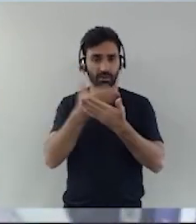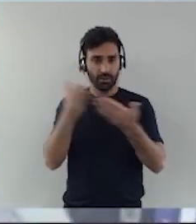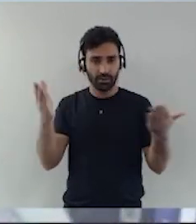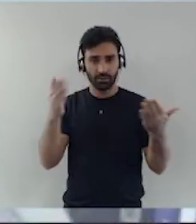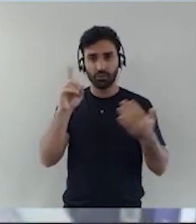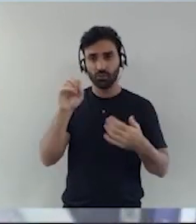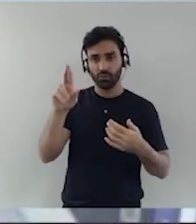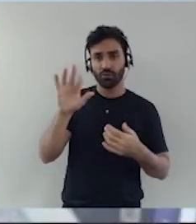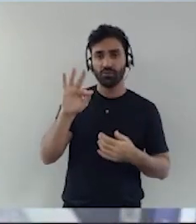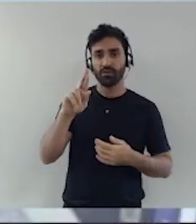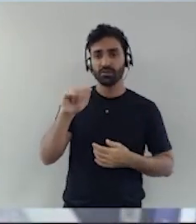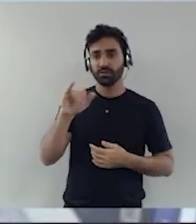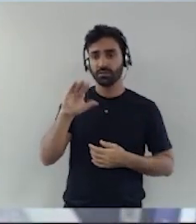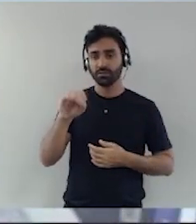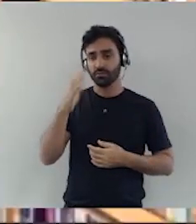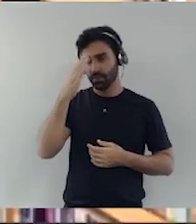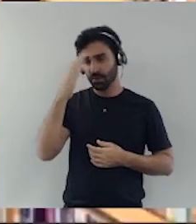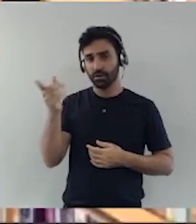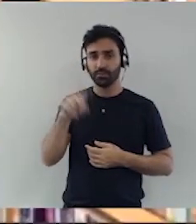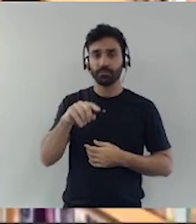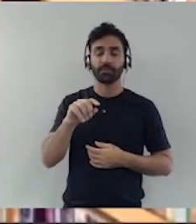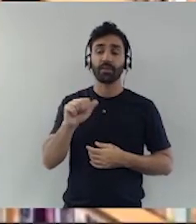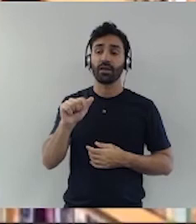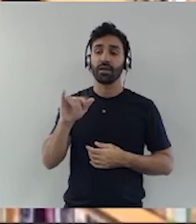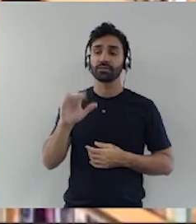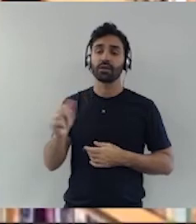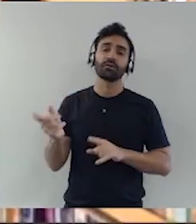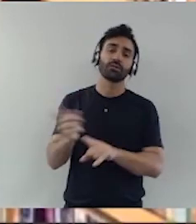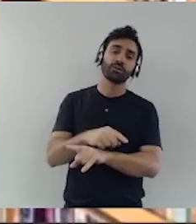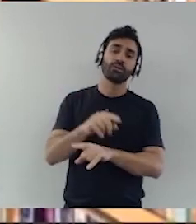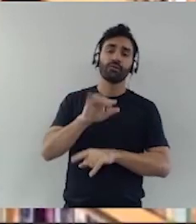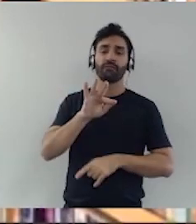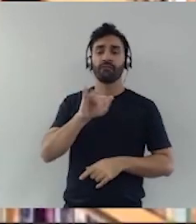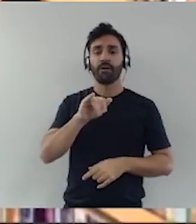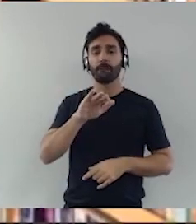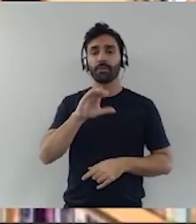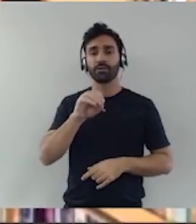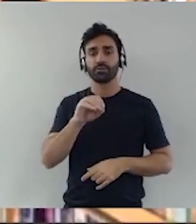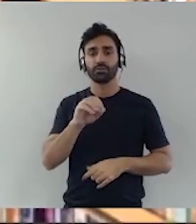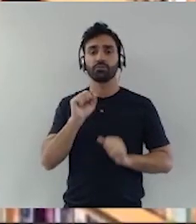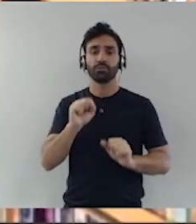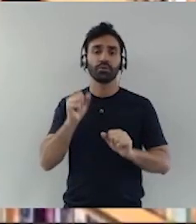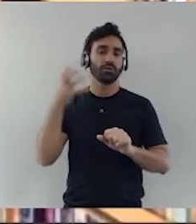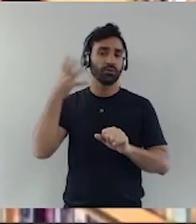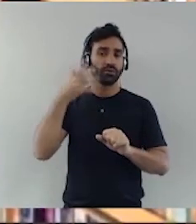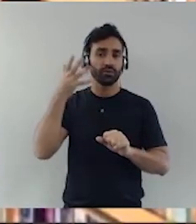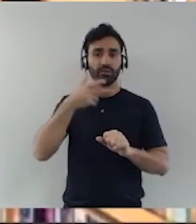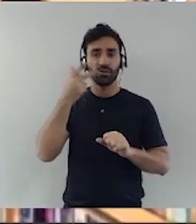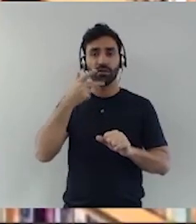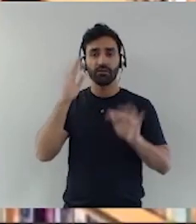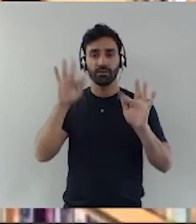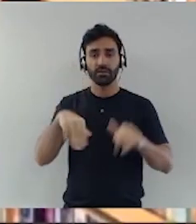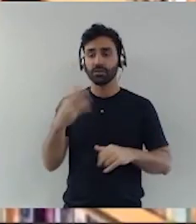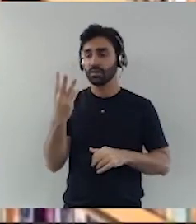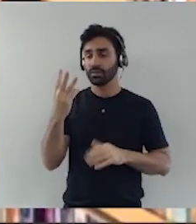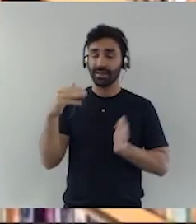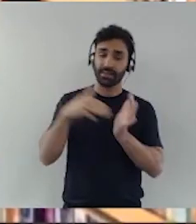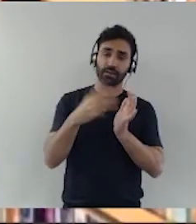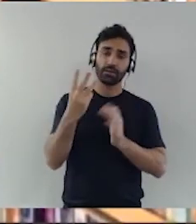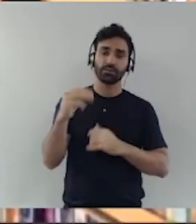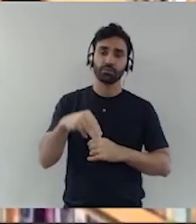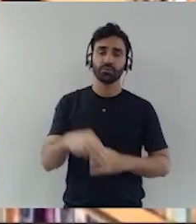Francisco. Obrigado, professora Alessia. Abrir agora para o doutor Fabrício, para suas considerações também em 3 minutos.